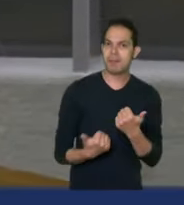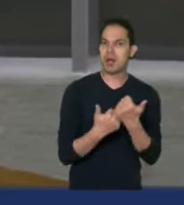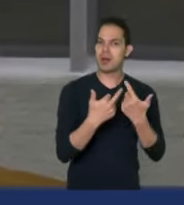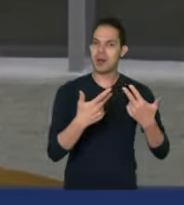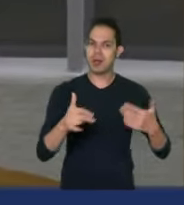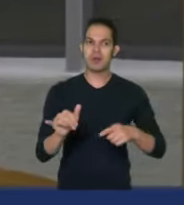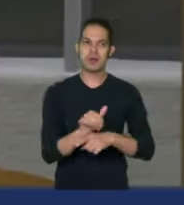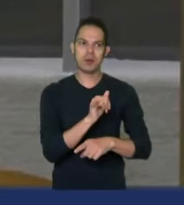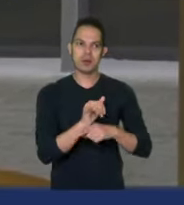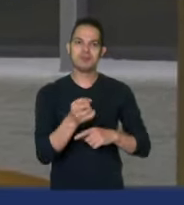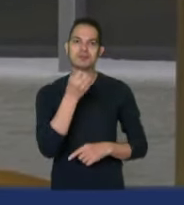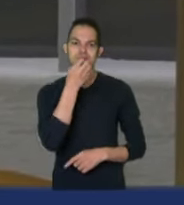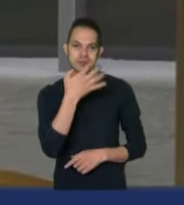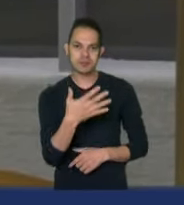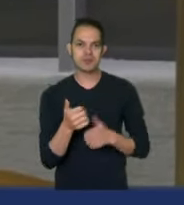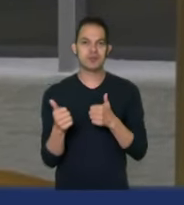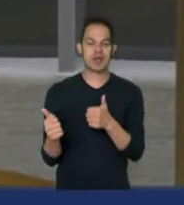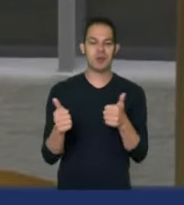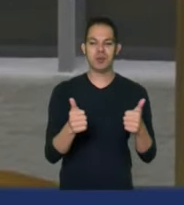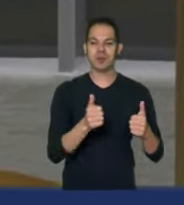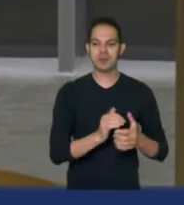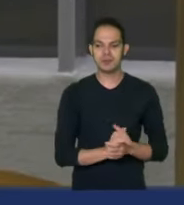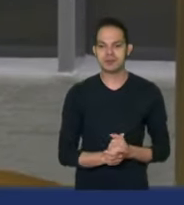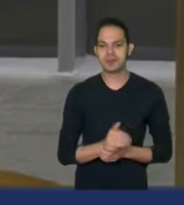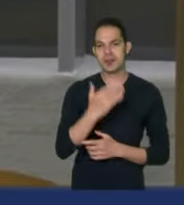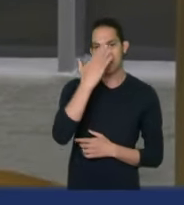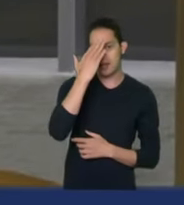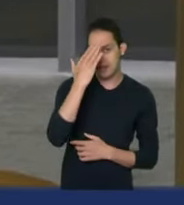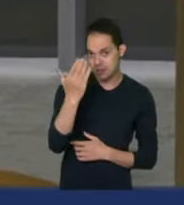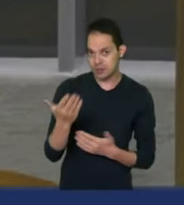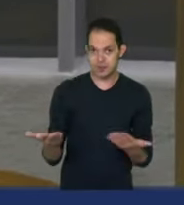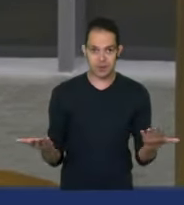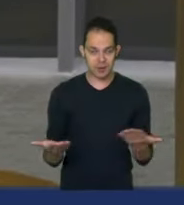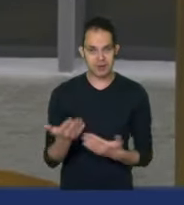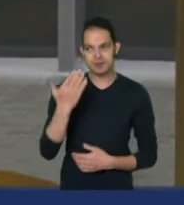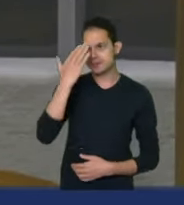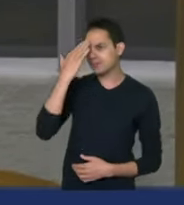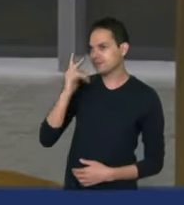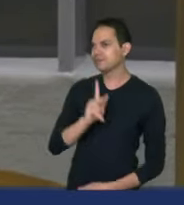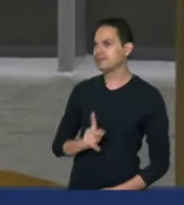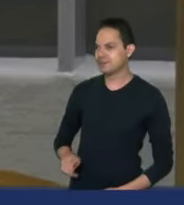e a gente manifesta gratidão nesse momento. Obrigado, presidente.